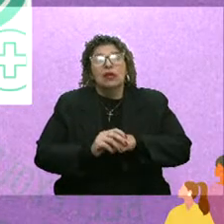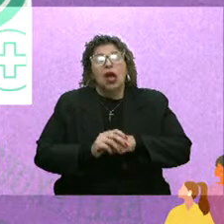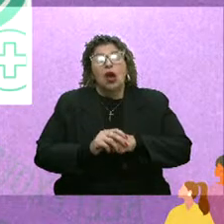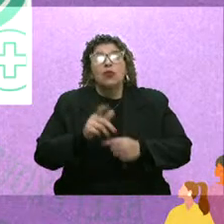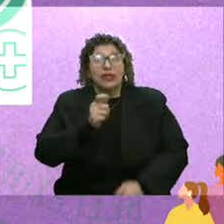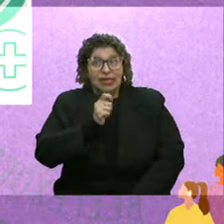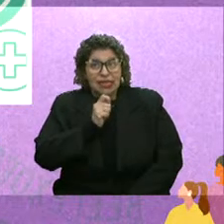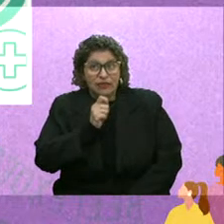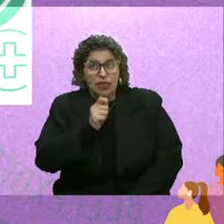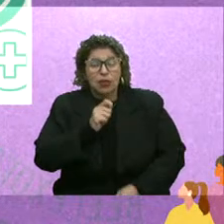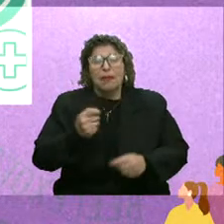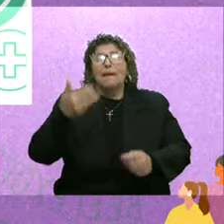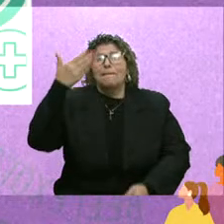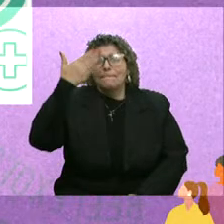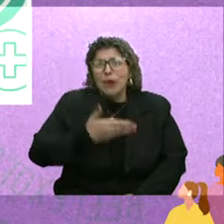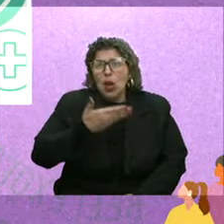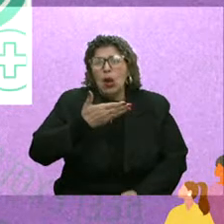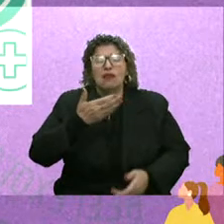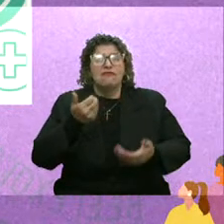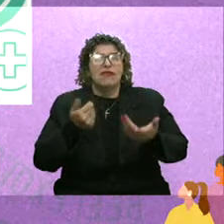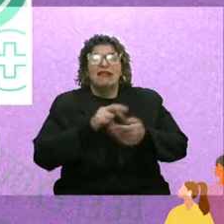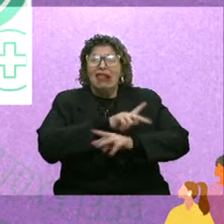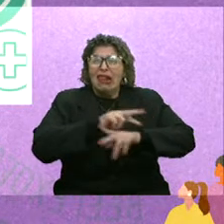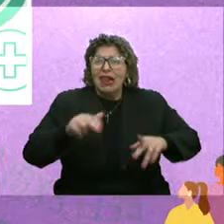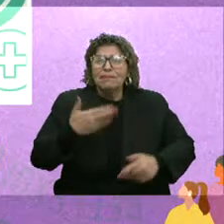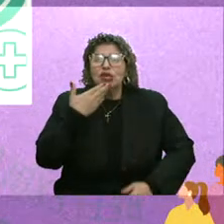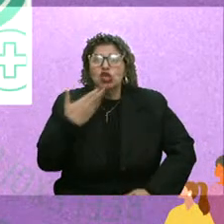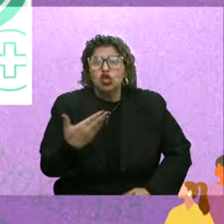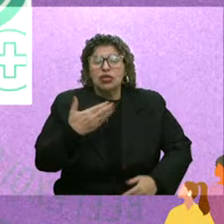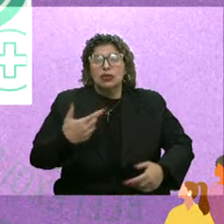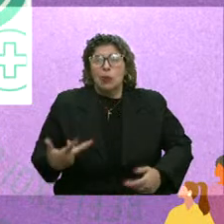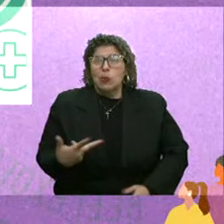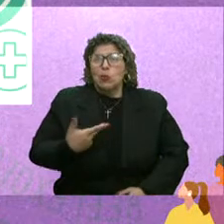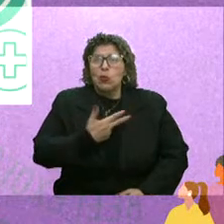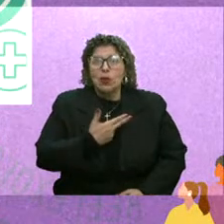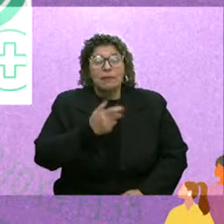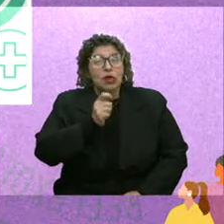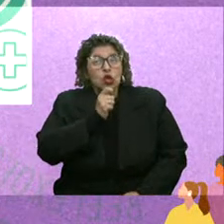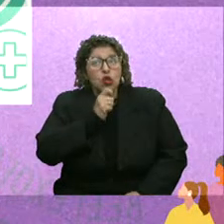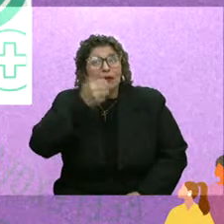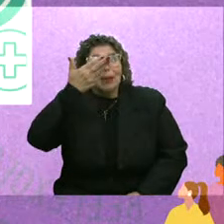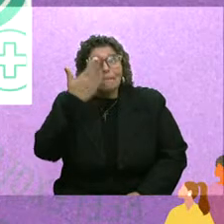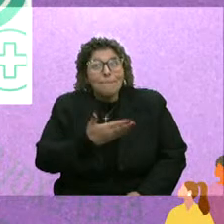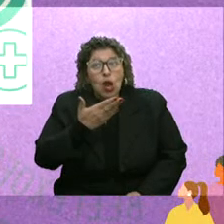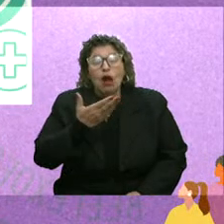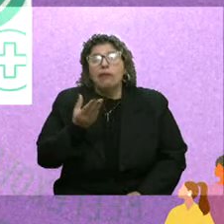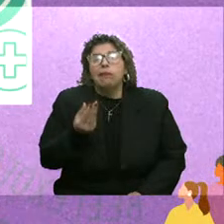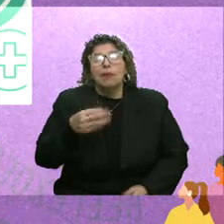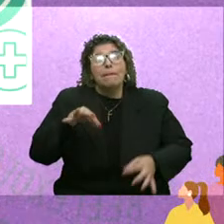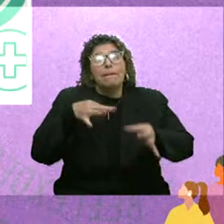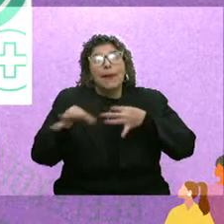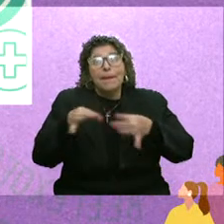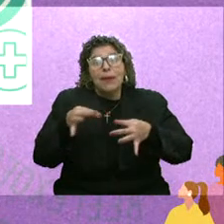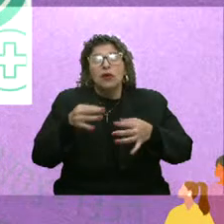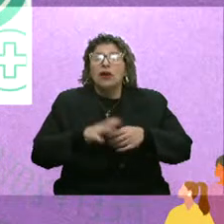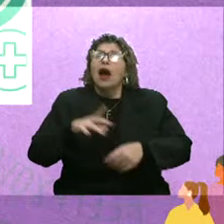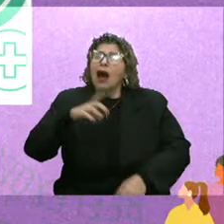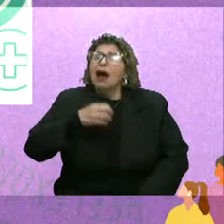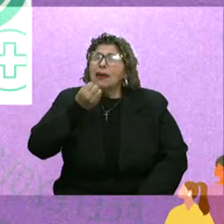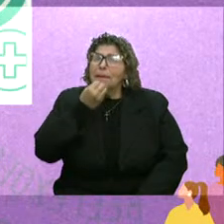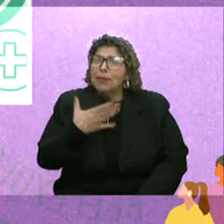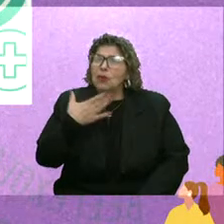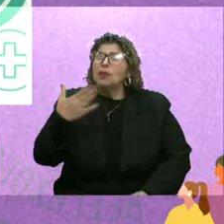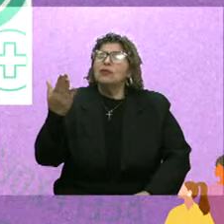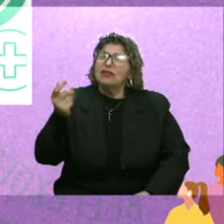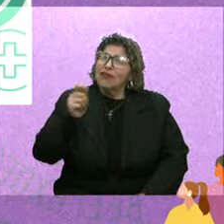lá buscar o laudo, vai buscar a requisição, vai buscar o pedido de cirurgia, ele vai estar fazendo a entrevista conosco com esse documento na mão, do tipo, que bom que vocês vieram me